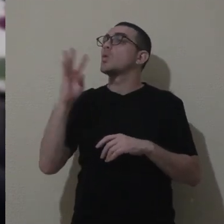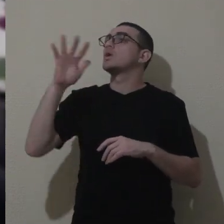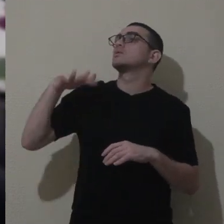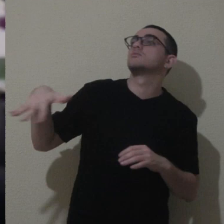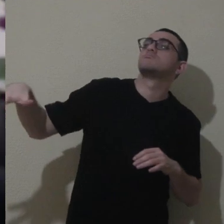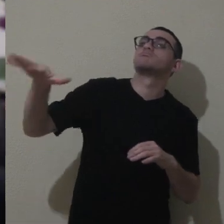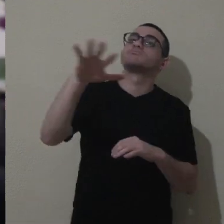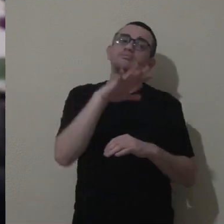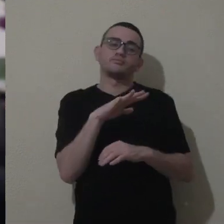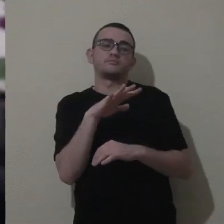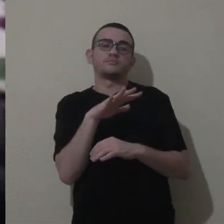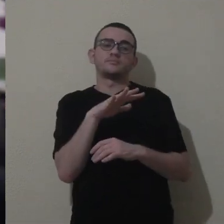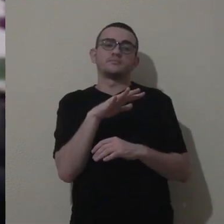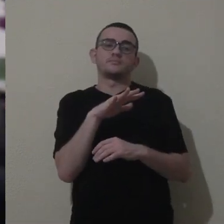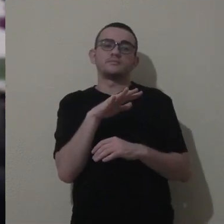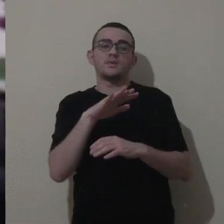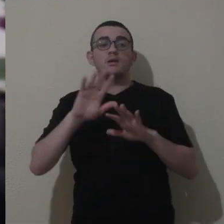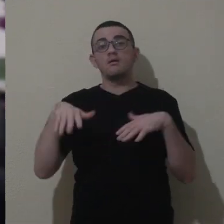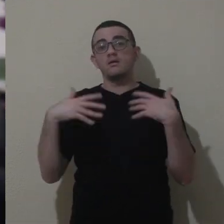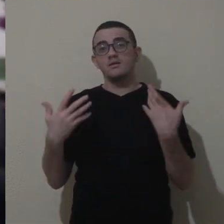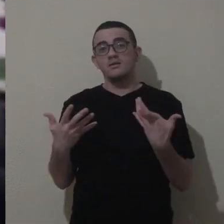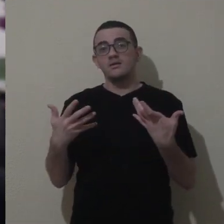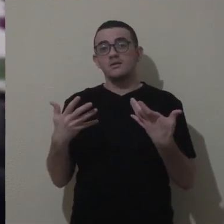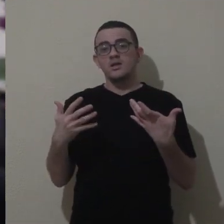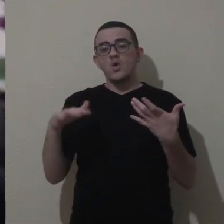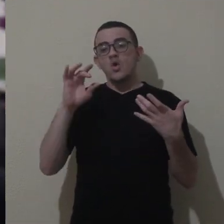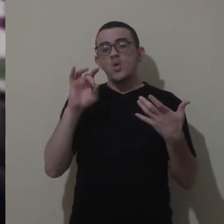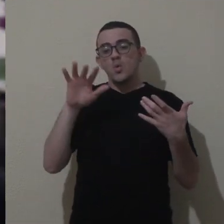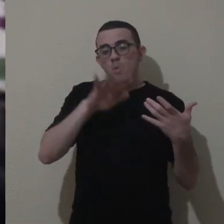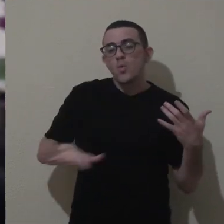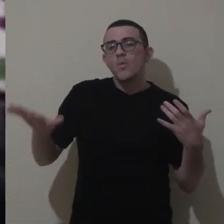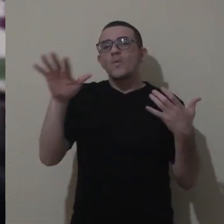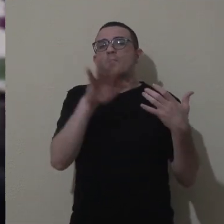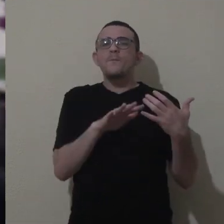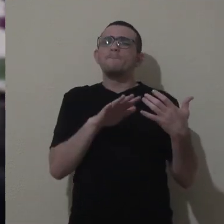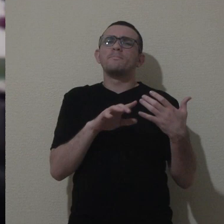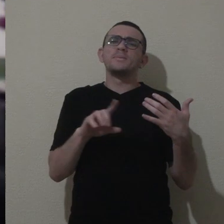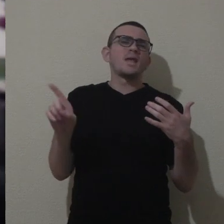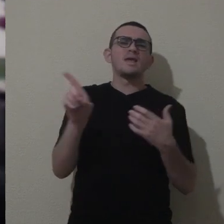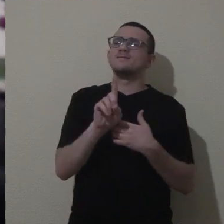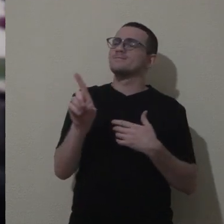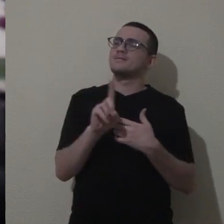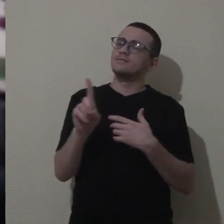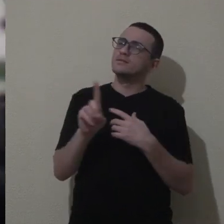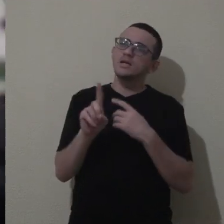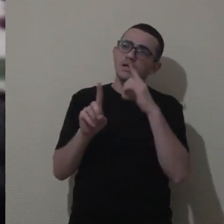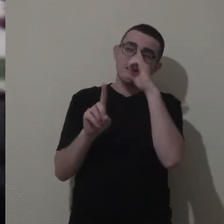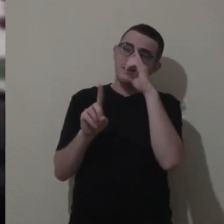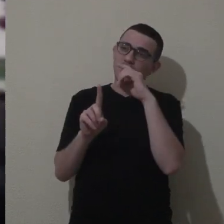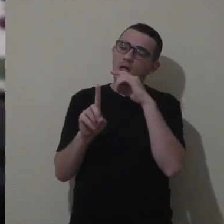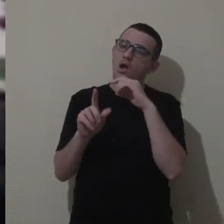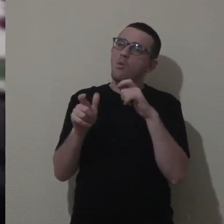o ambiente, tá? Então, o ambiente não deve